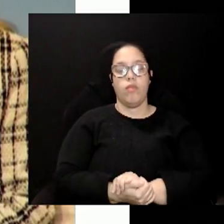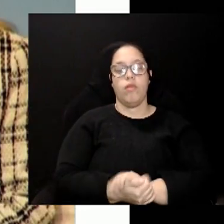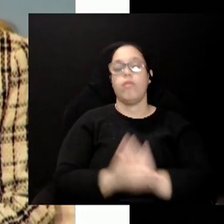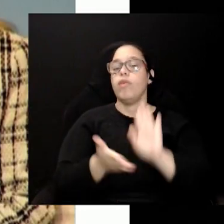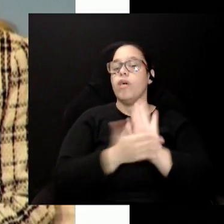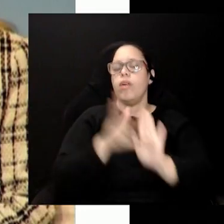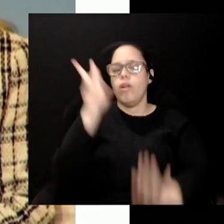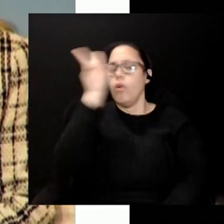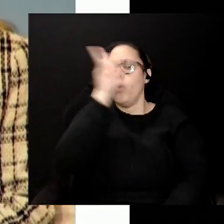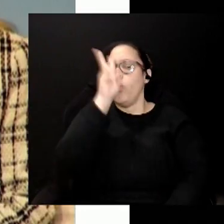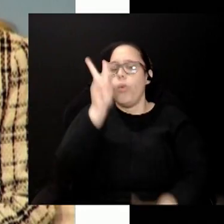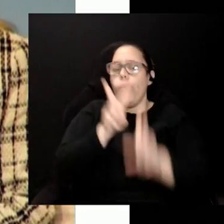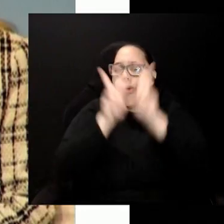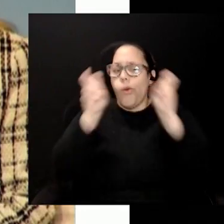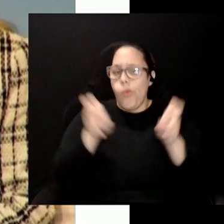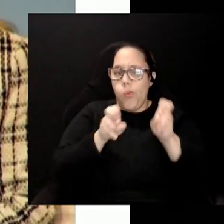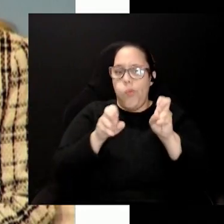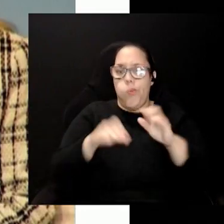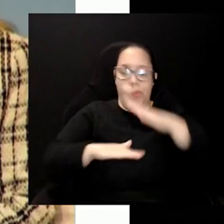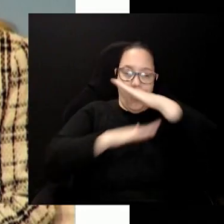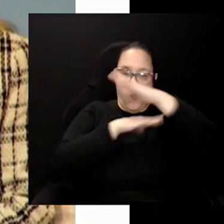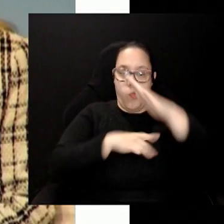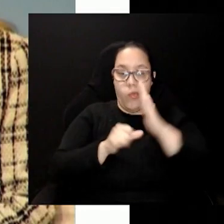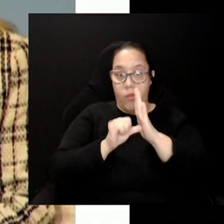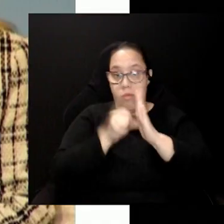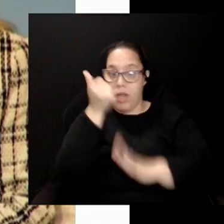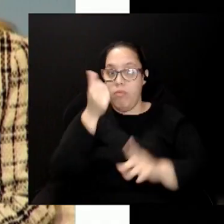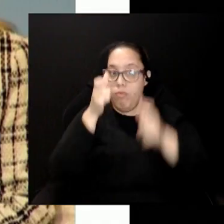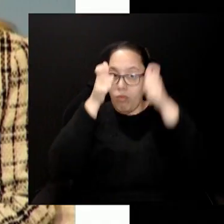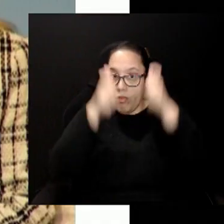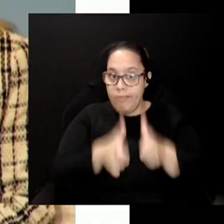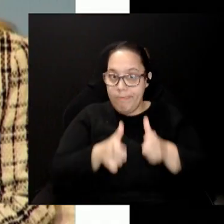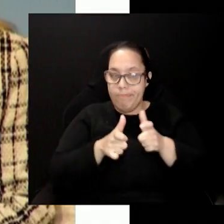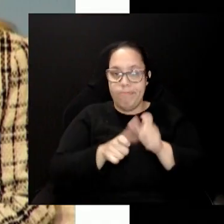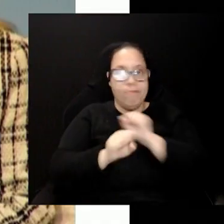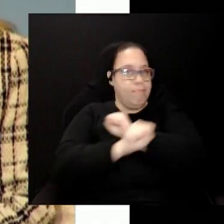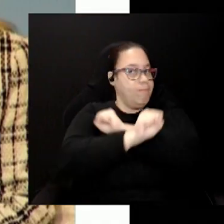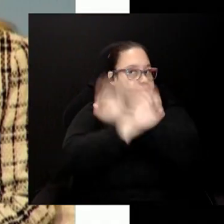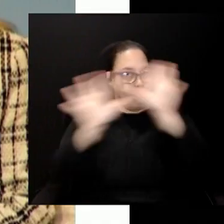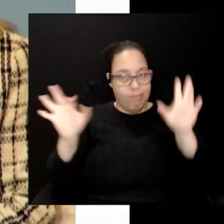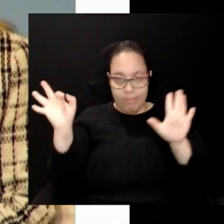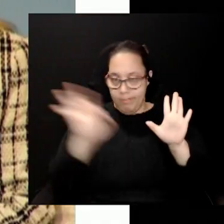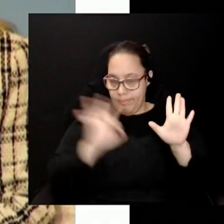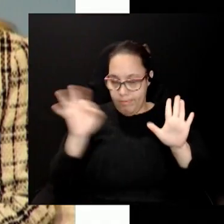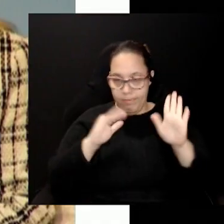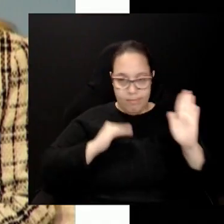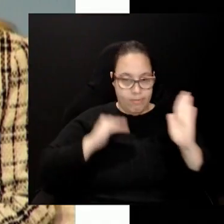Campinas está em primeiro lugar com um nível de transparência que atingiu